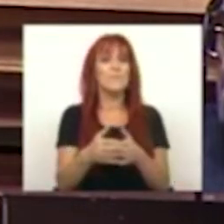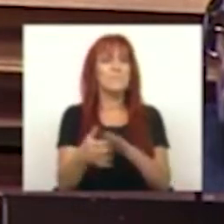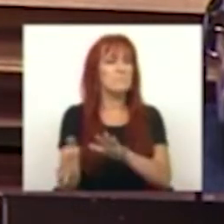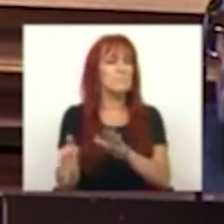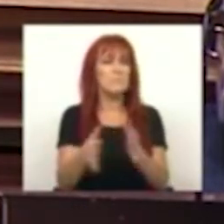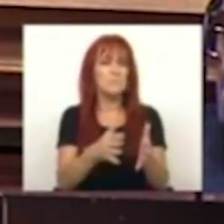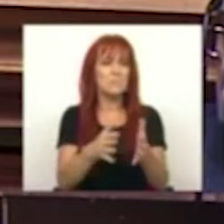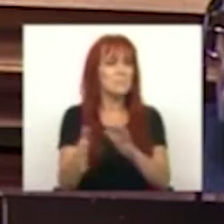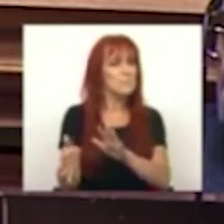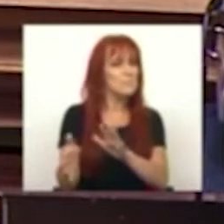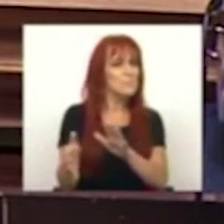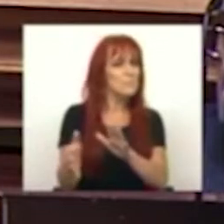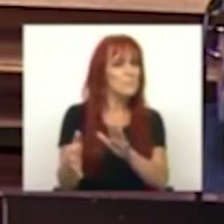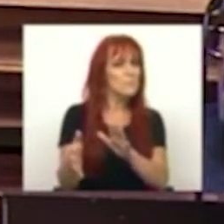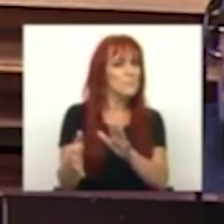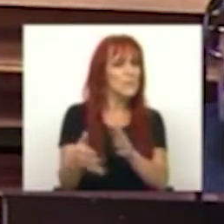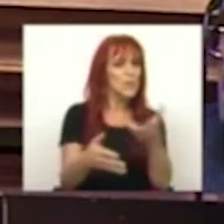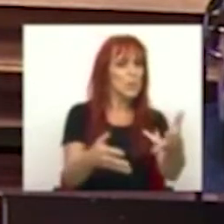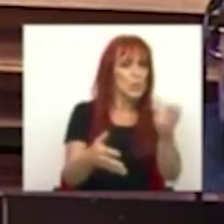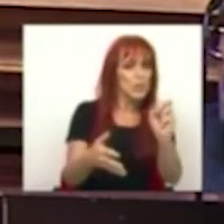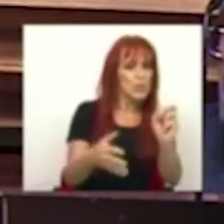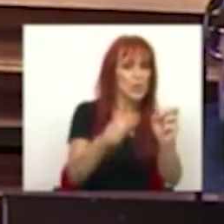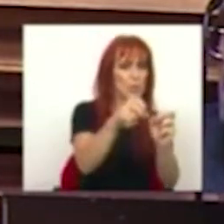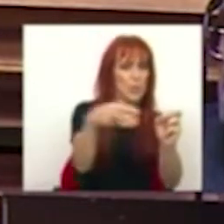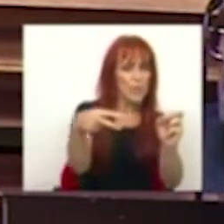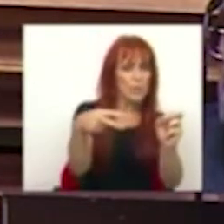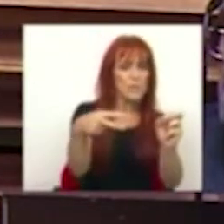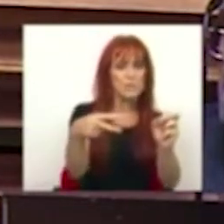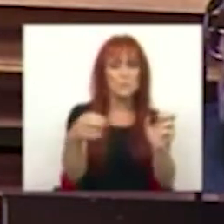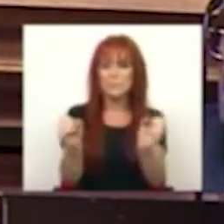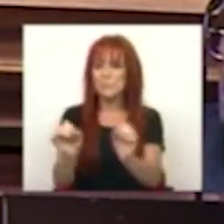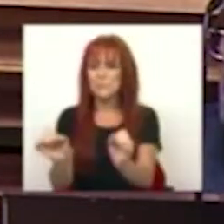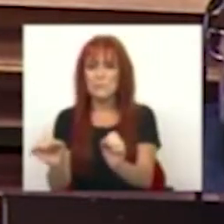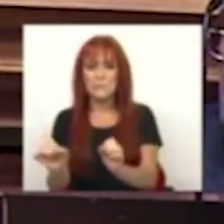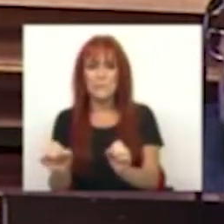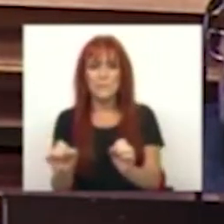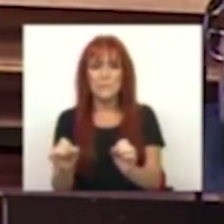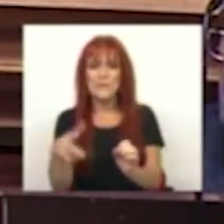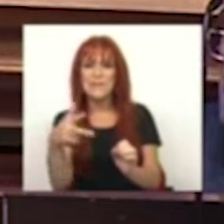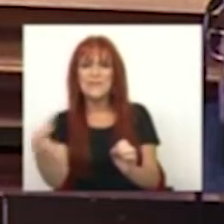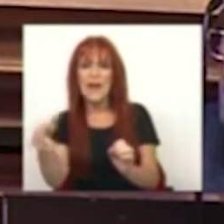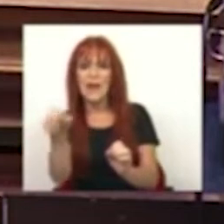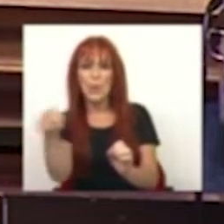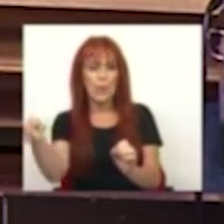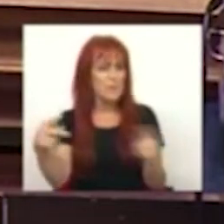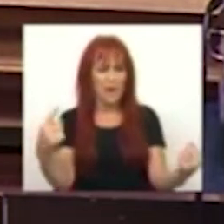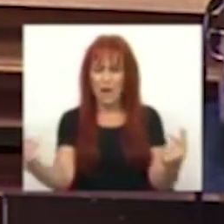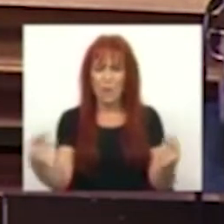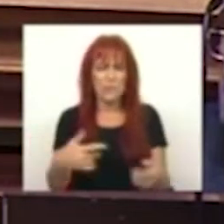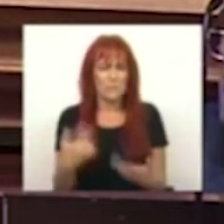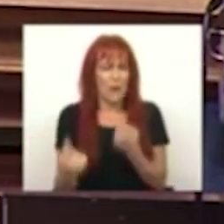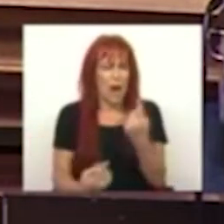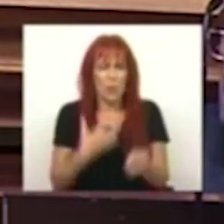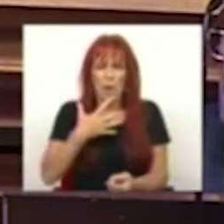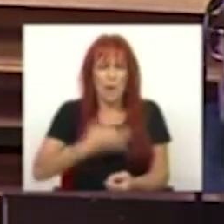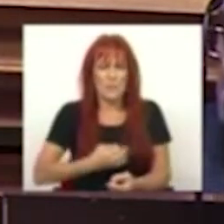andam entre os 18 euros, 100 euros. Isto é algo que é